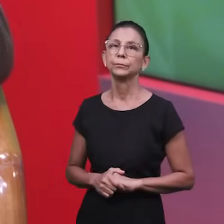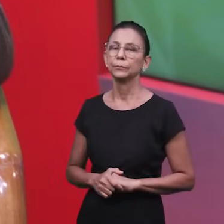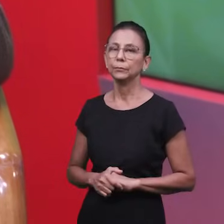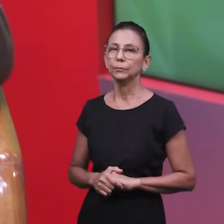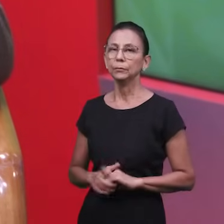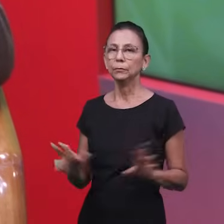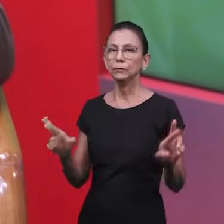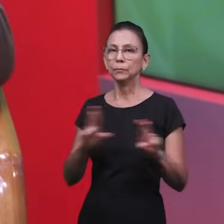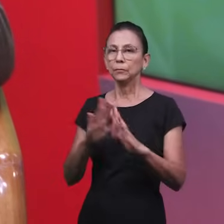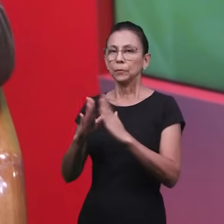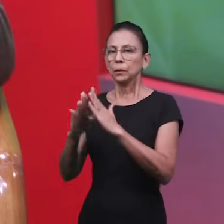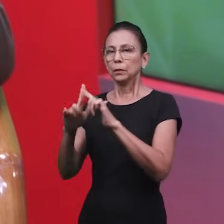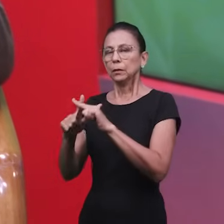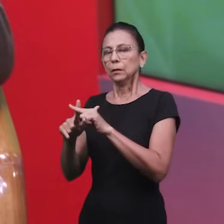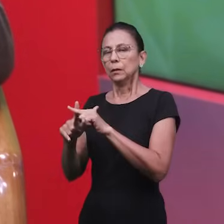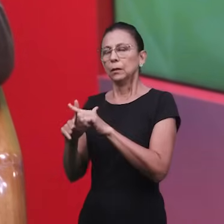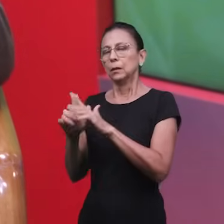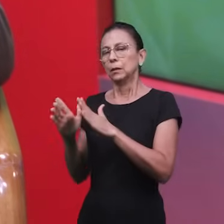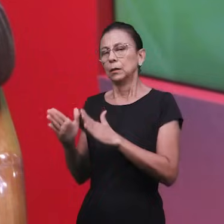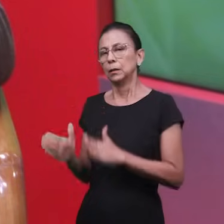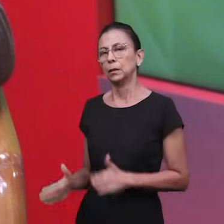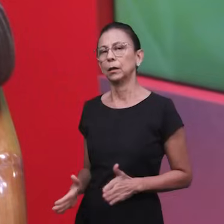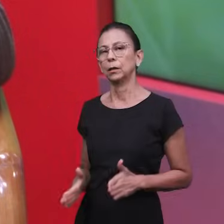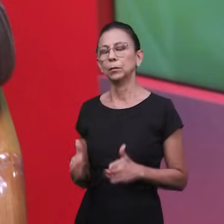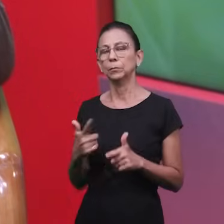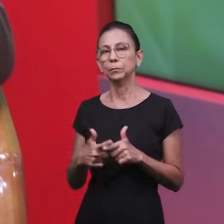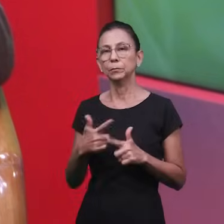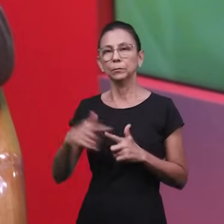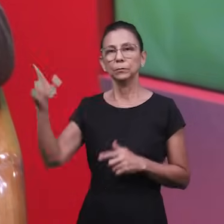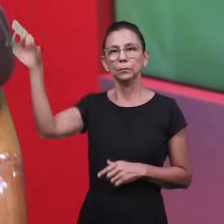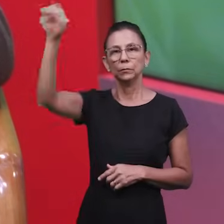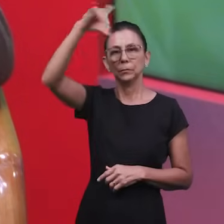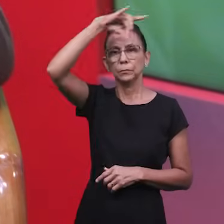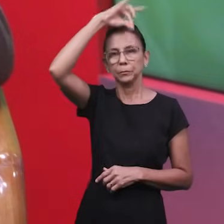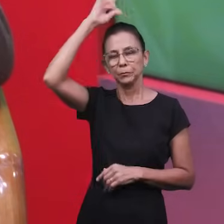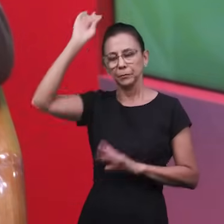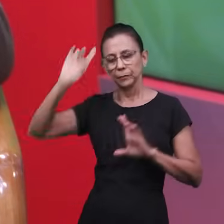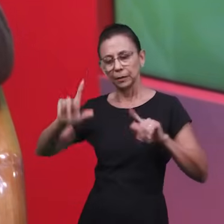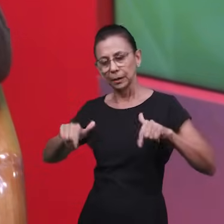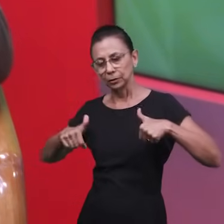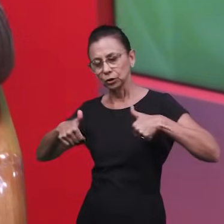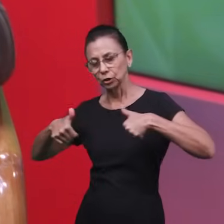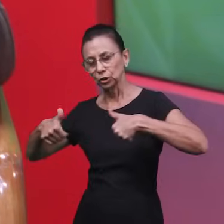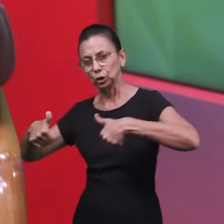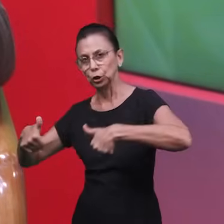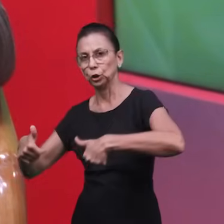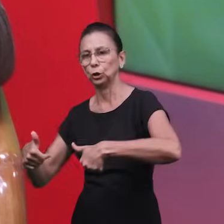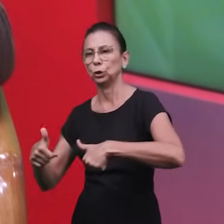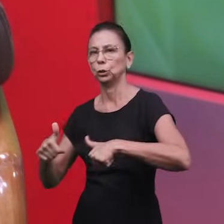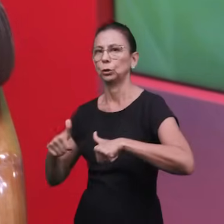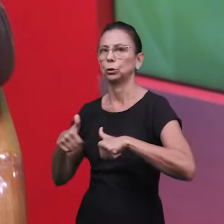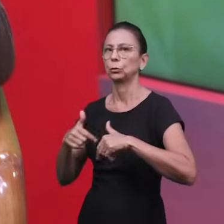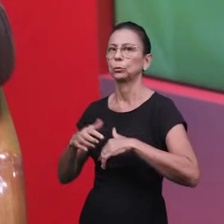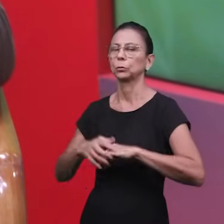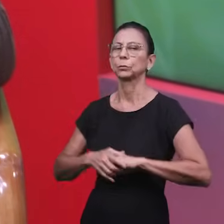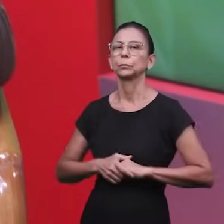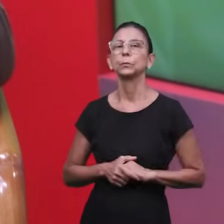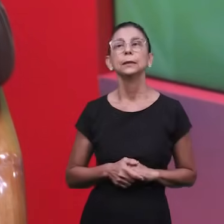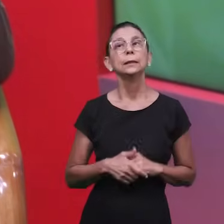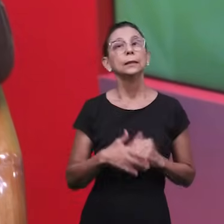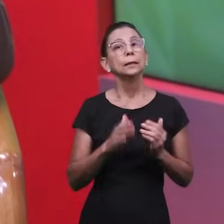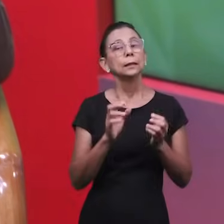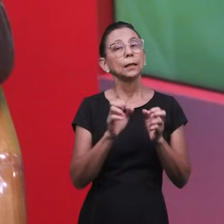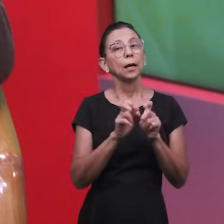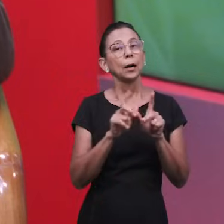sangue biológico, mas é o Espírito Santo que circula neste corpo e testifica. Por isso o Apocalipse diz: